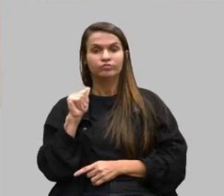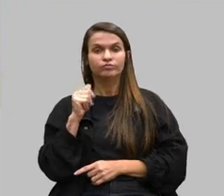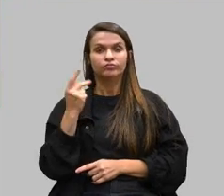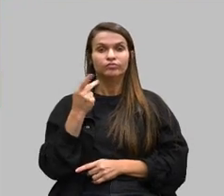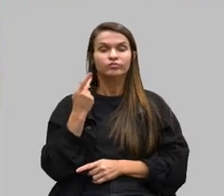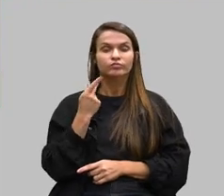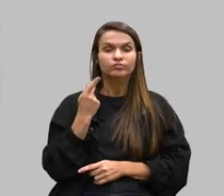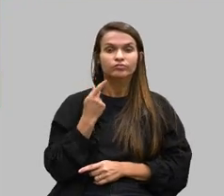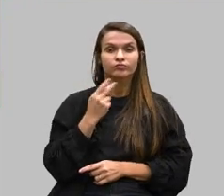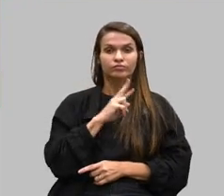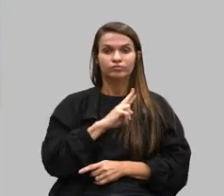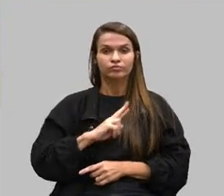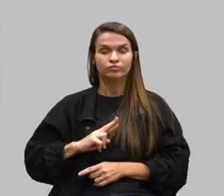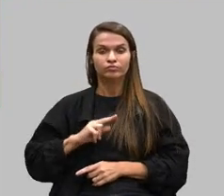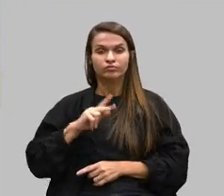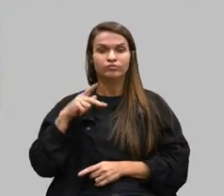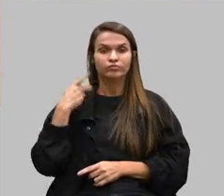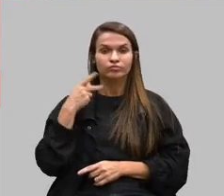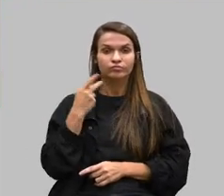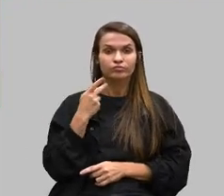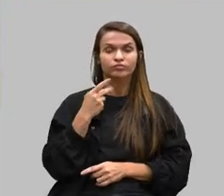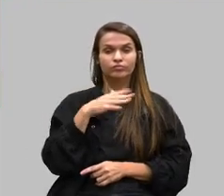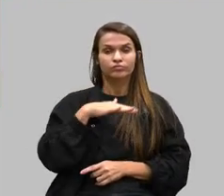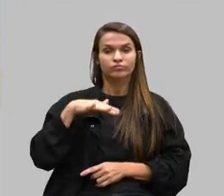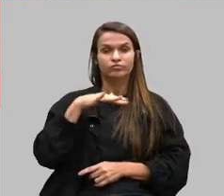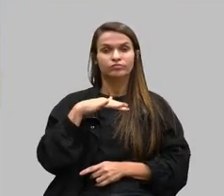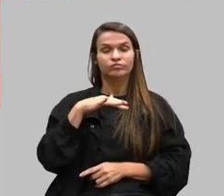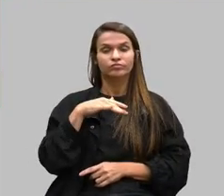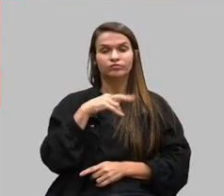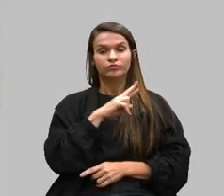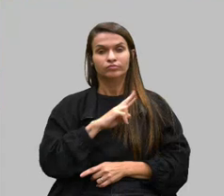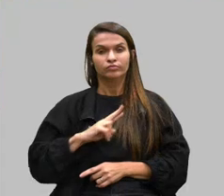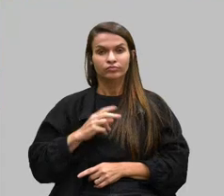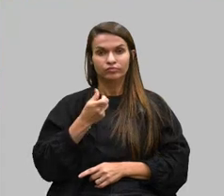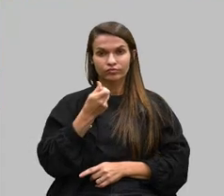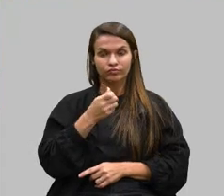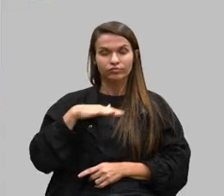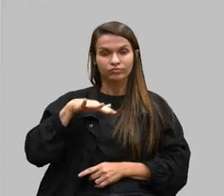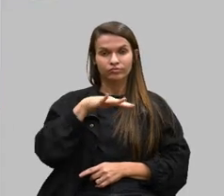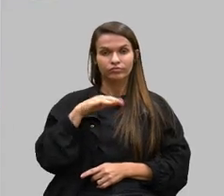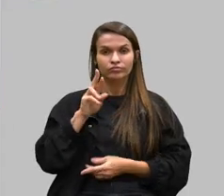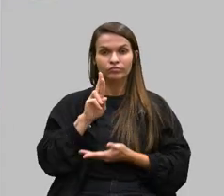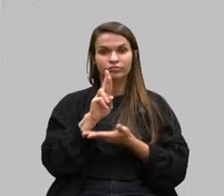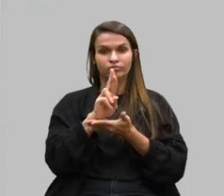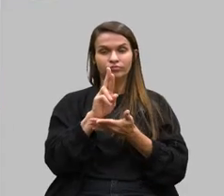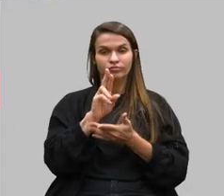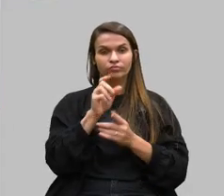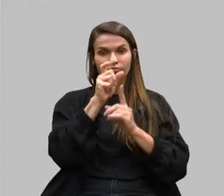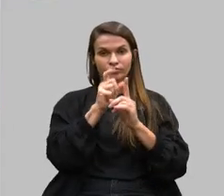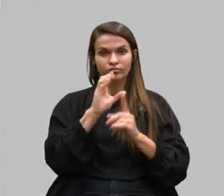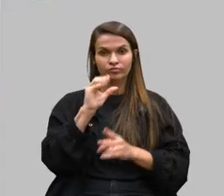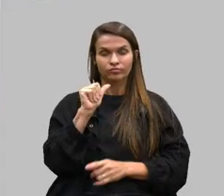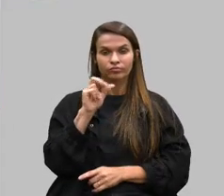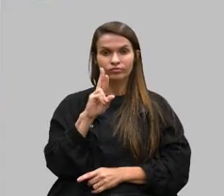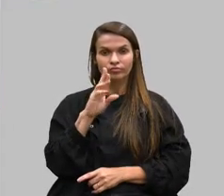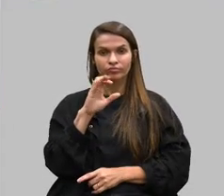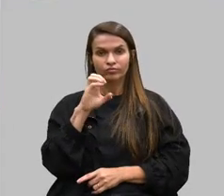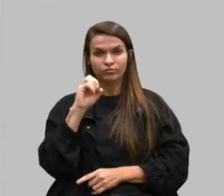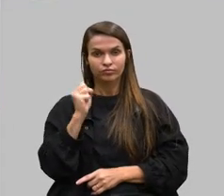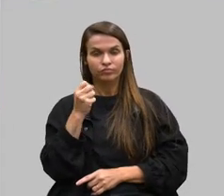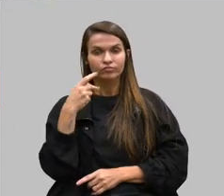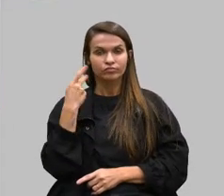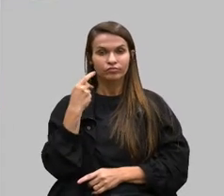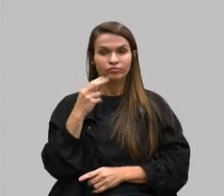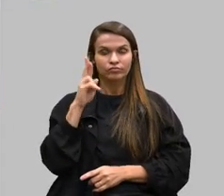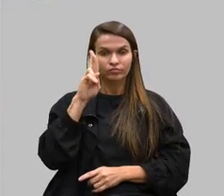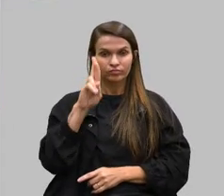da procuradoria regional da República da sexta região representando Carlos Henrique domon Silva procurador chefe da